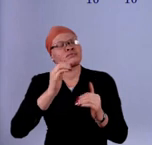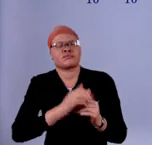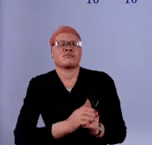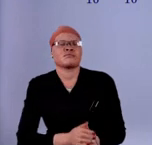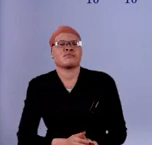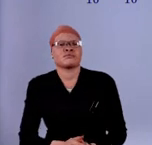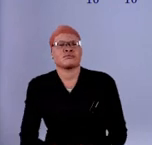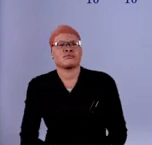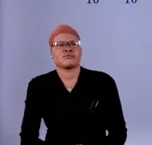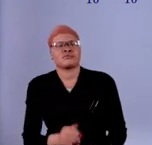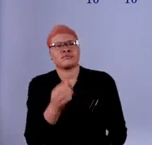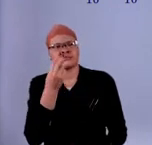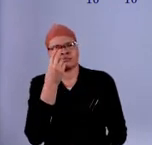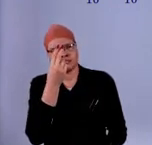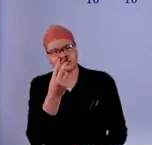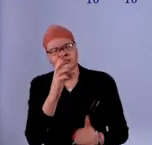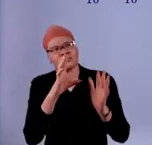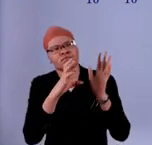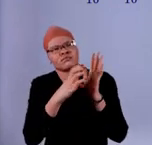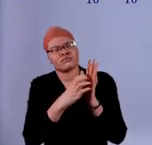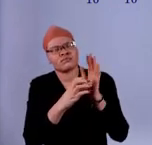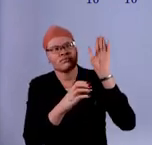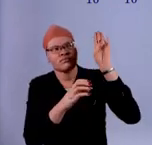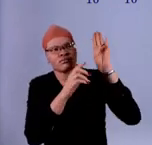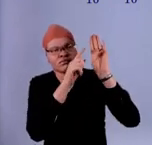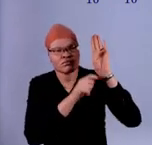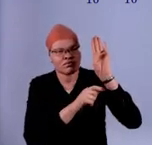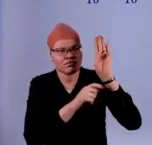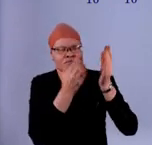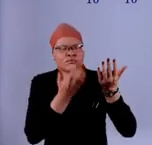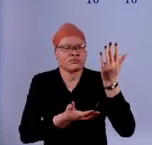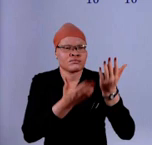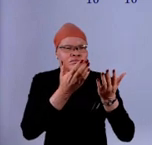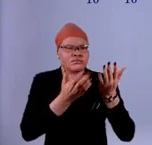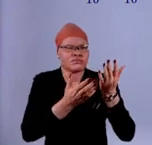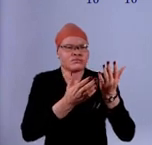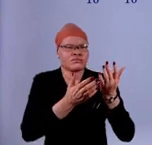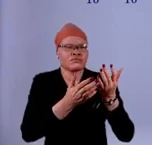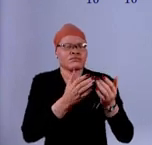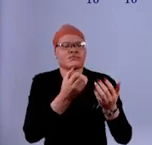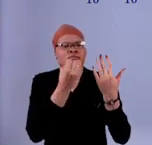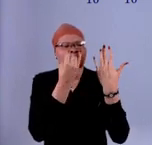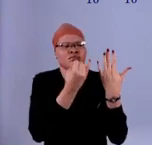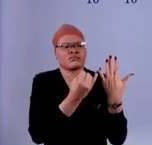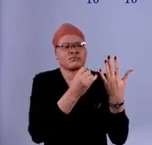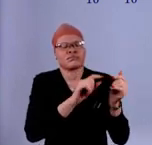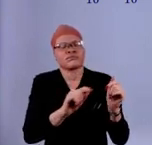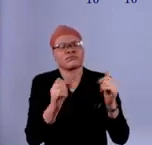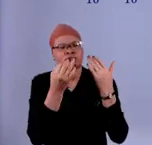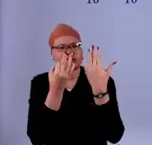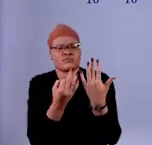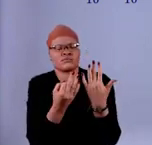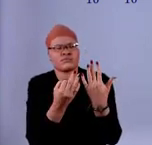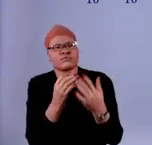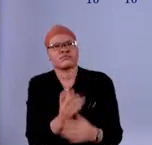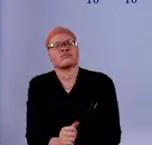alínea B temos essas duas figuras Tão vamos fazer a comparação A primeira é representada 6 sobre